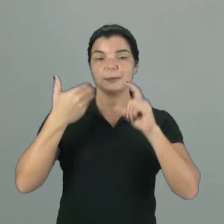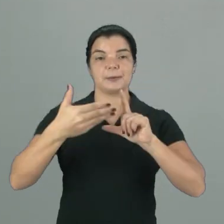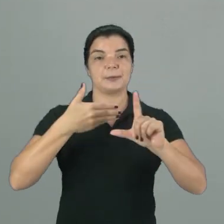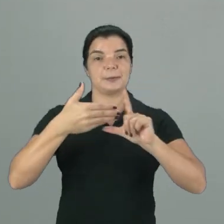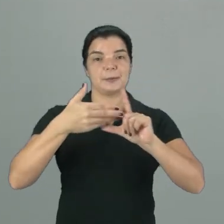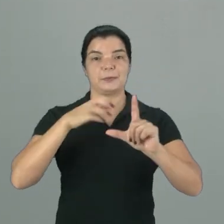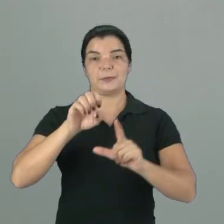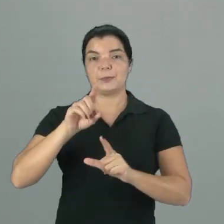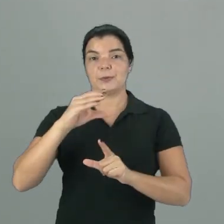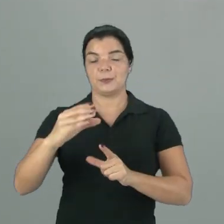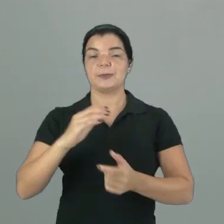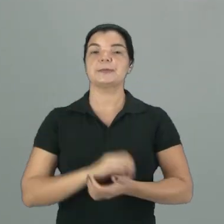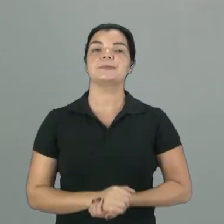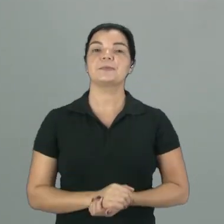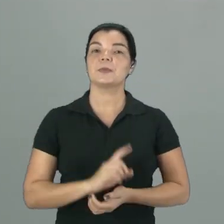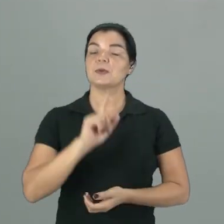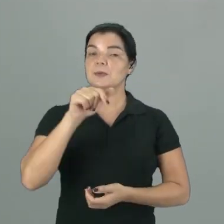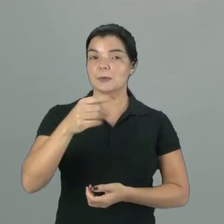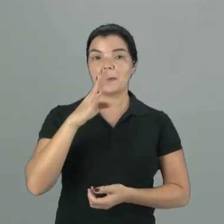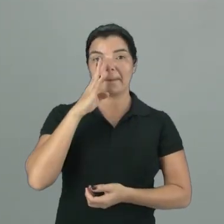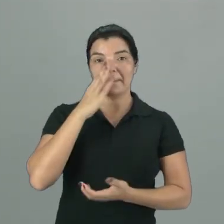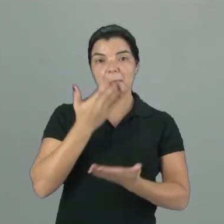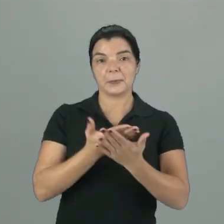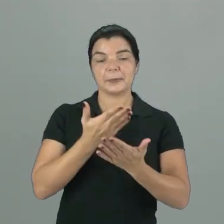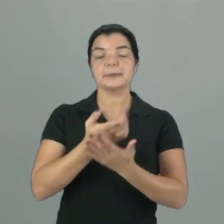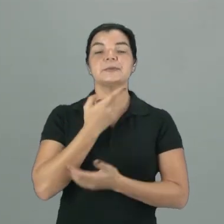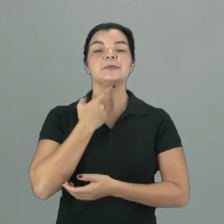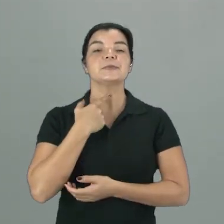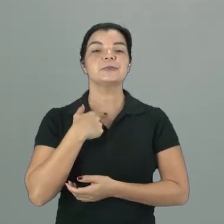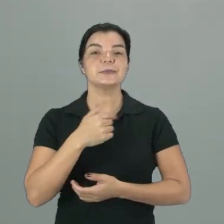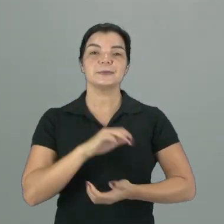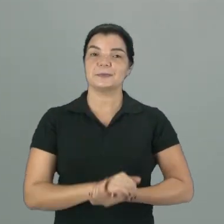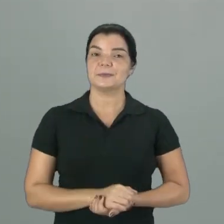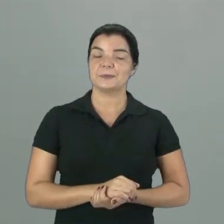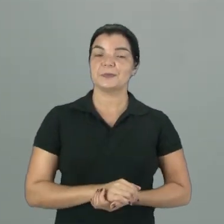de acessar a plataforma Eduque para assistir essa aula quantas